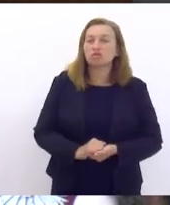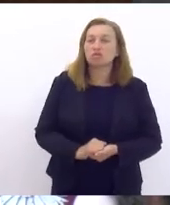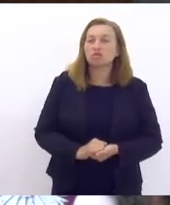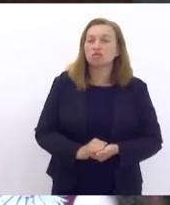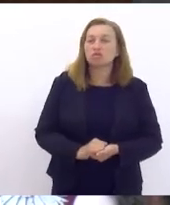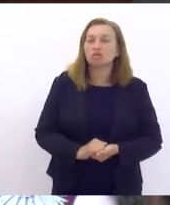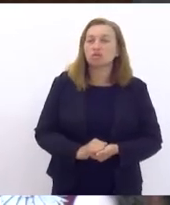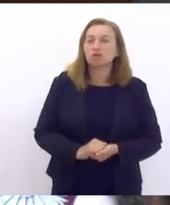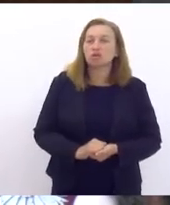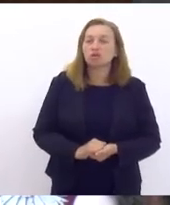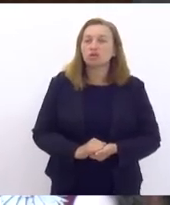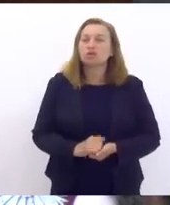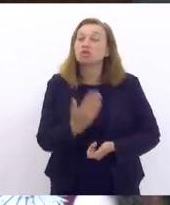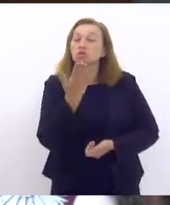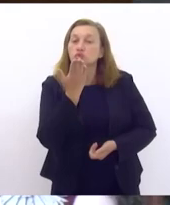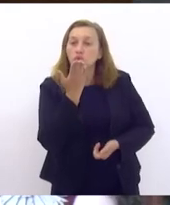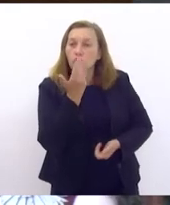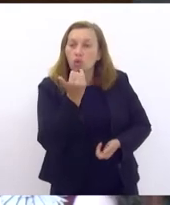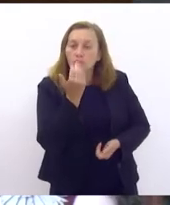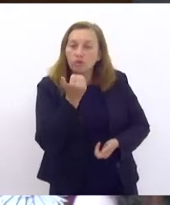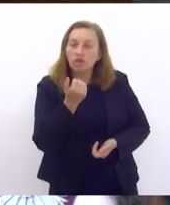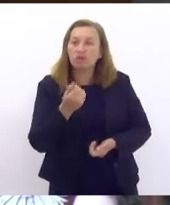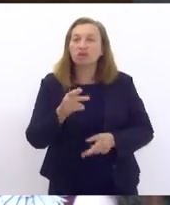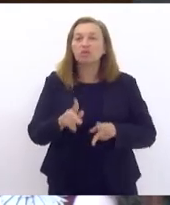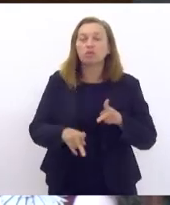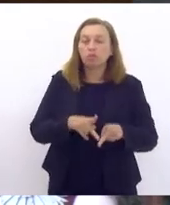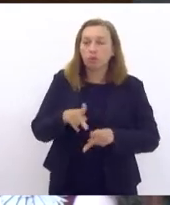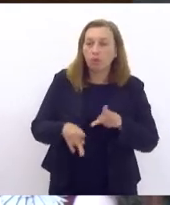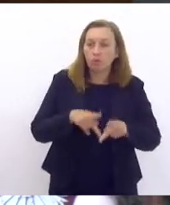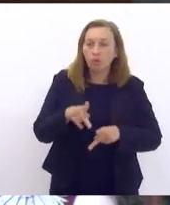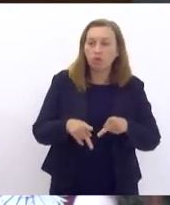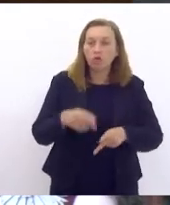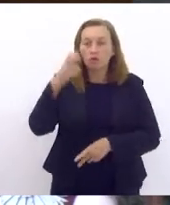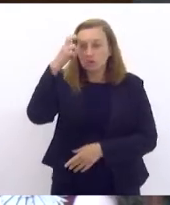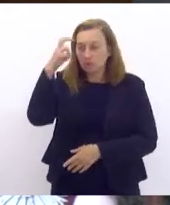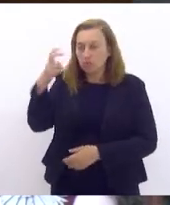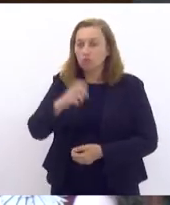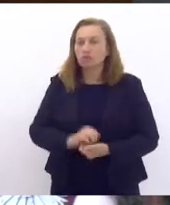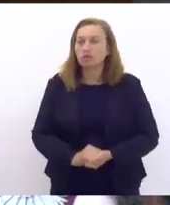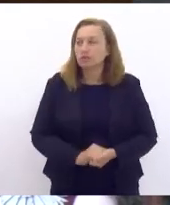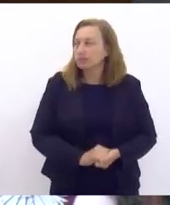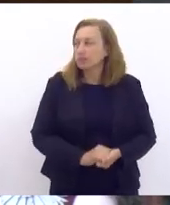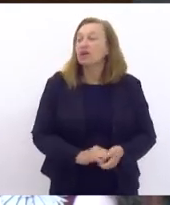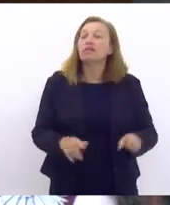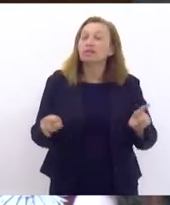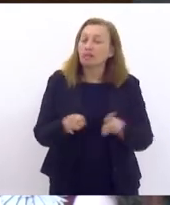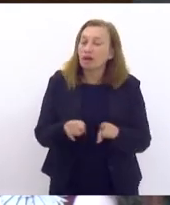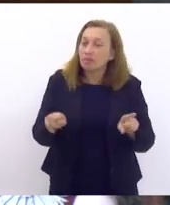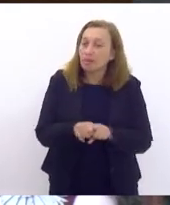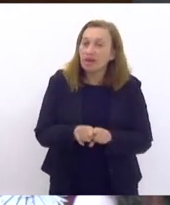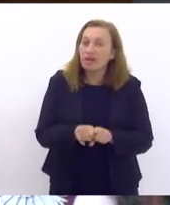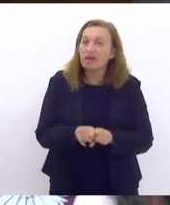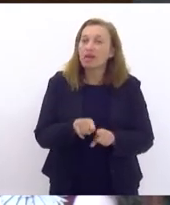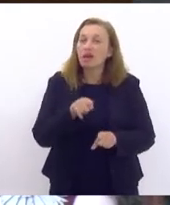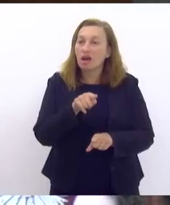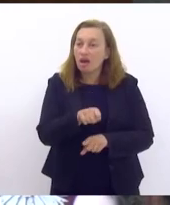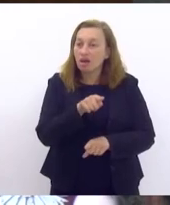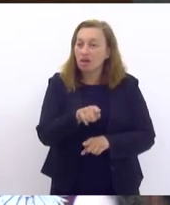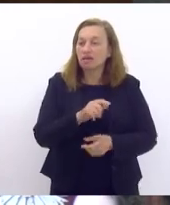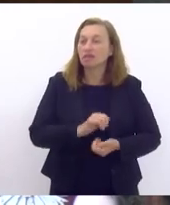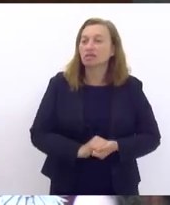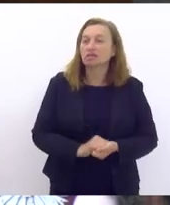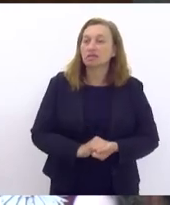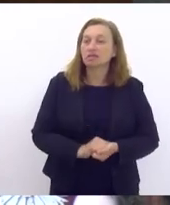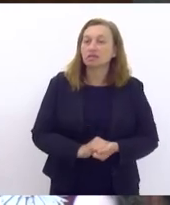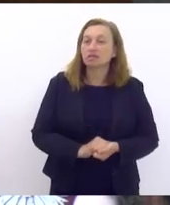polo gastronômico, popular, de cultura do povo, também ali naquele entorno,